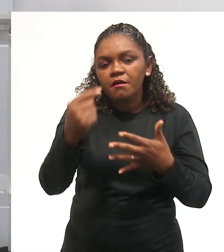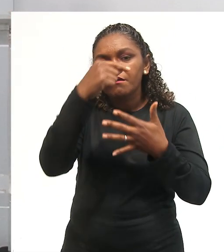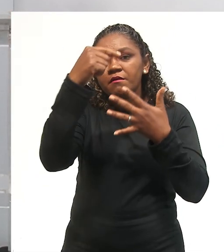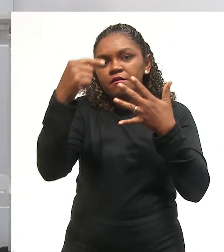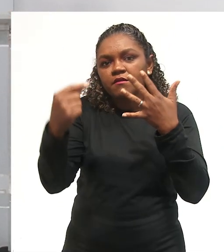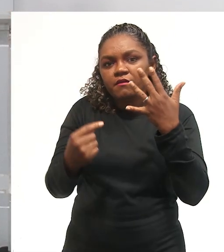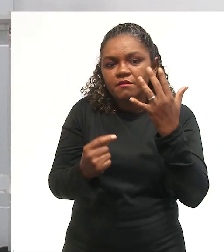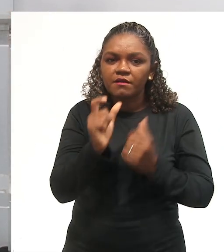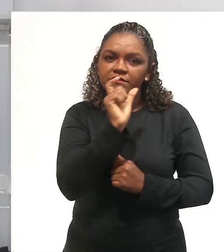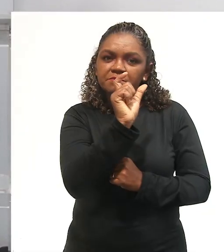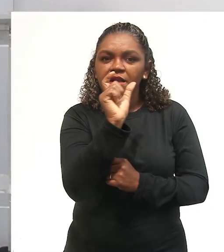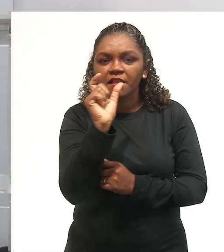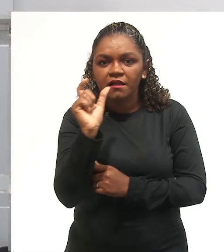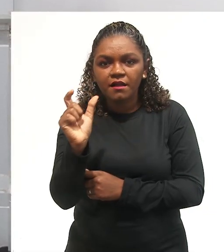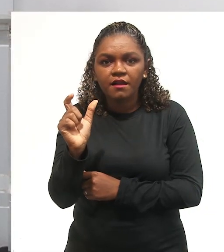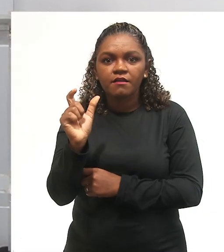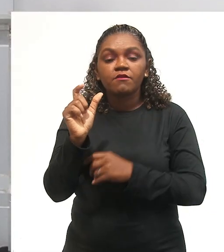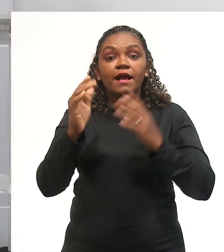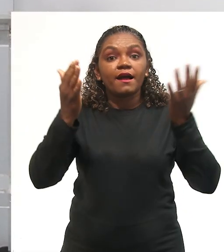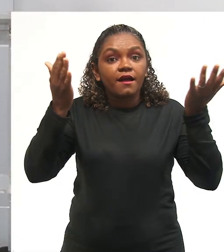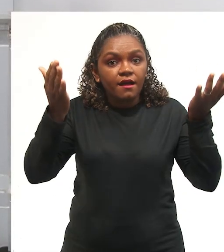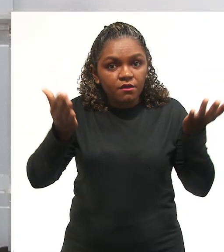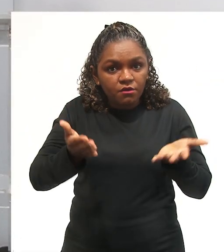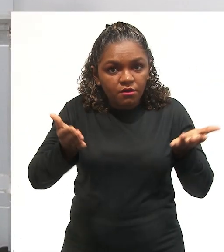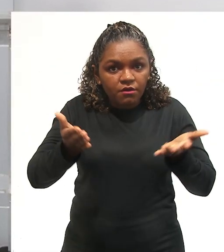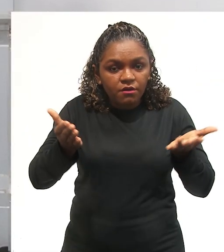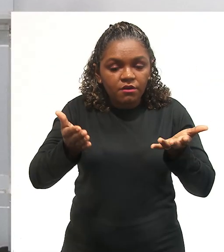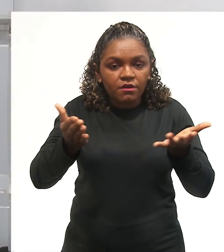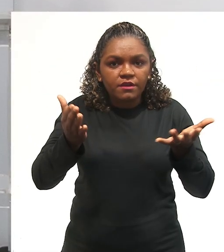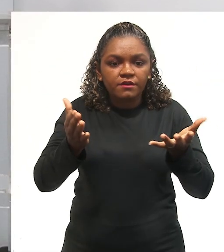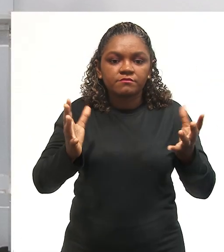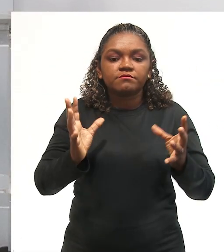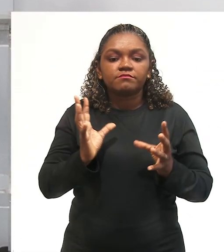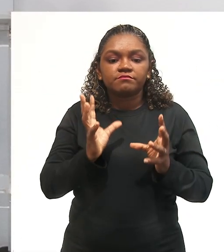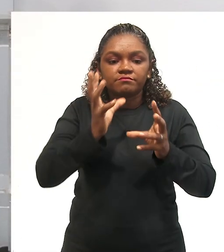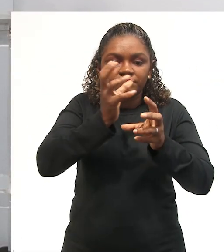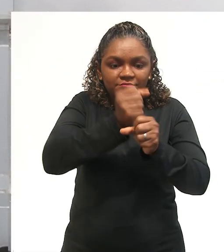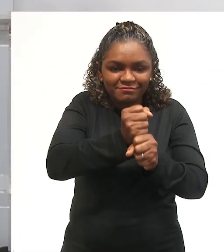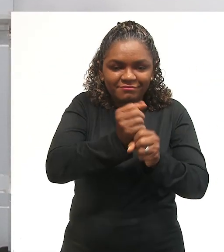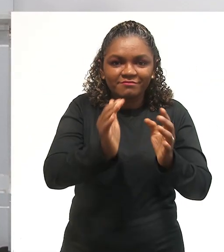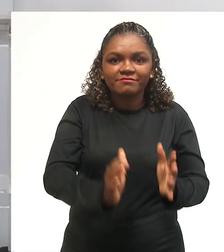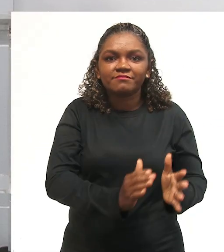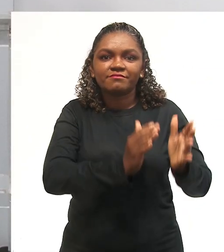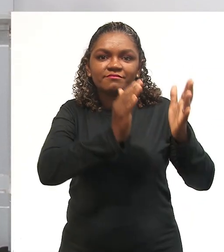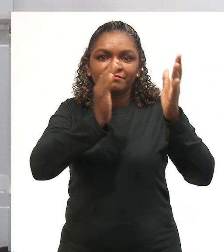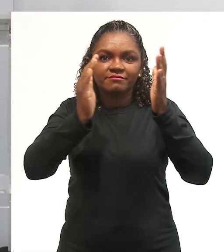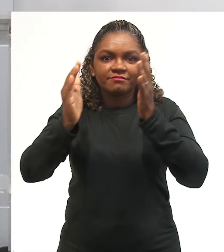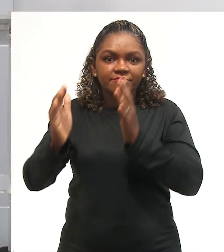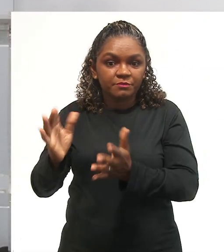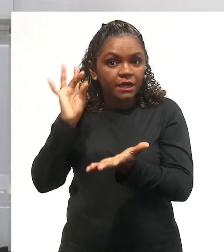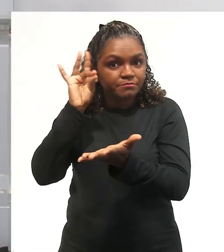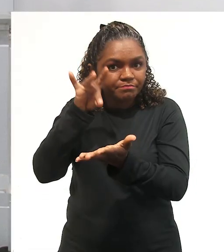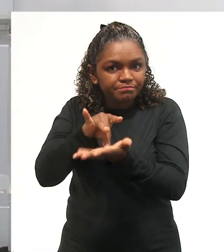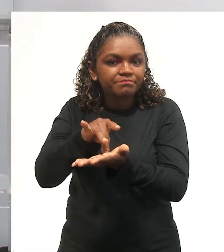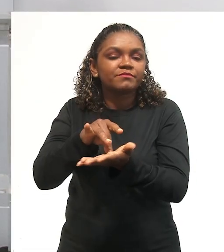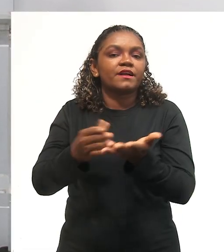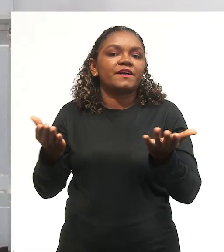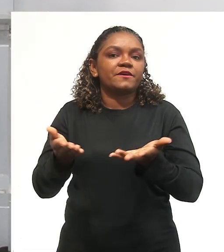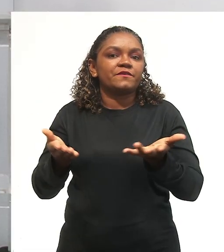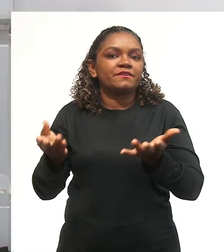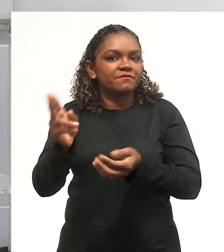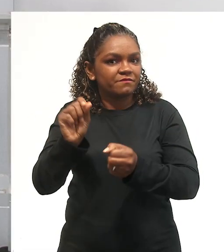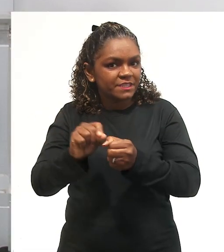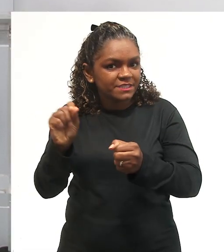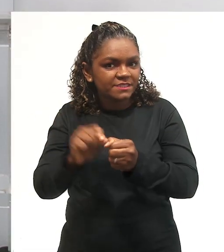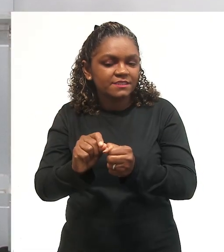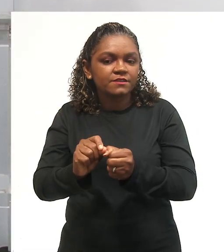né, sobre algumas nomenclaturas que a gente define. Agora a gente vai pegar tudo isso ali que você absorveu, nós vamos colocar